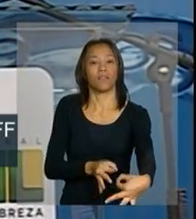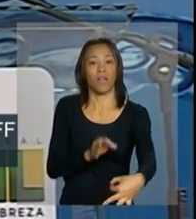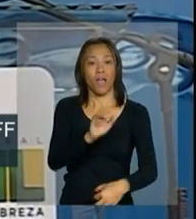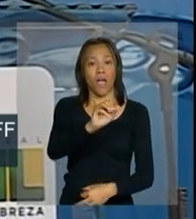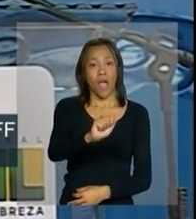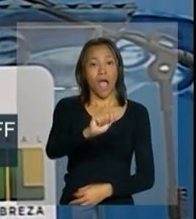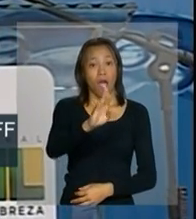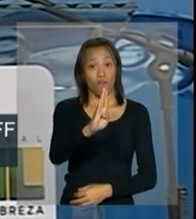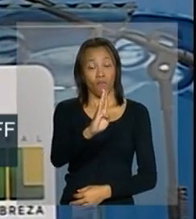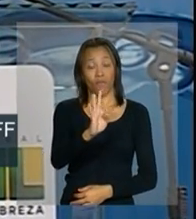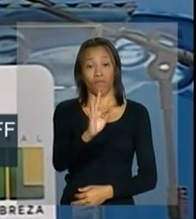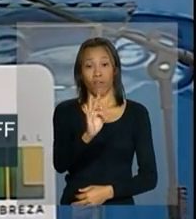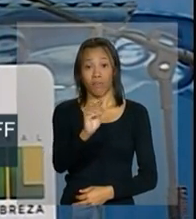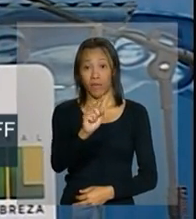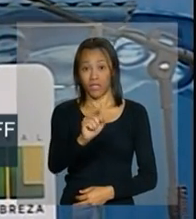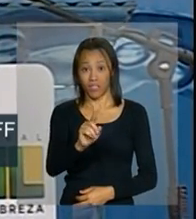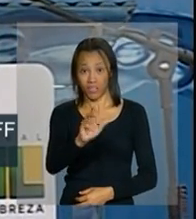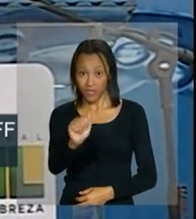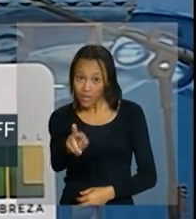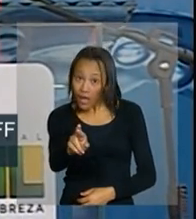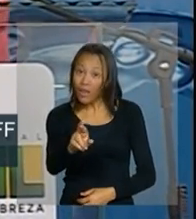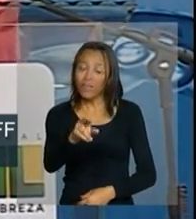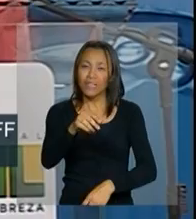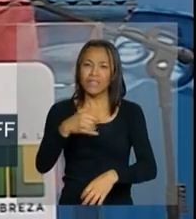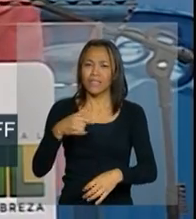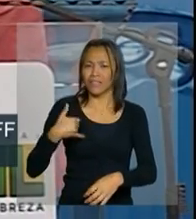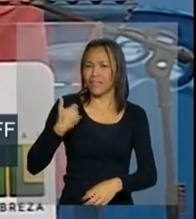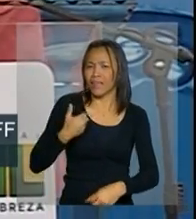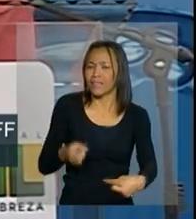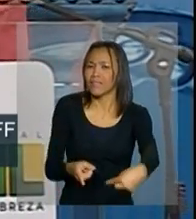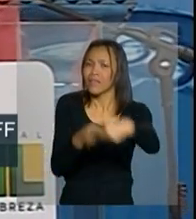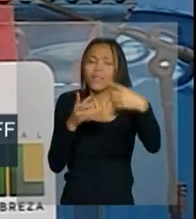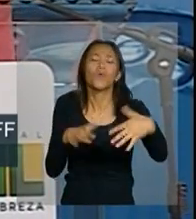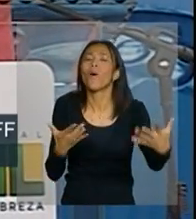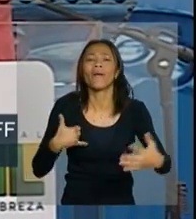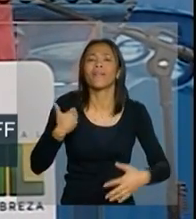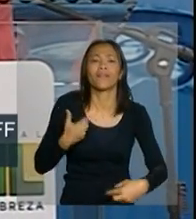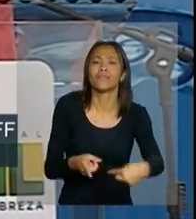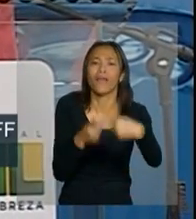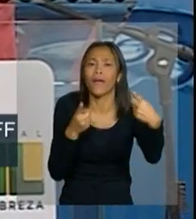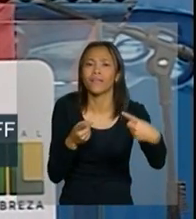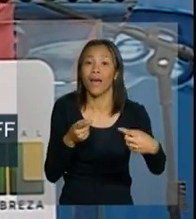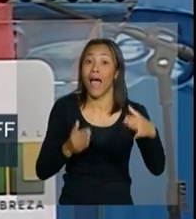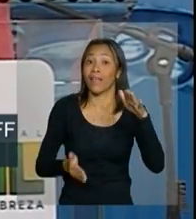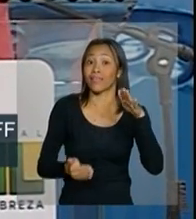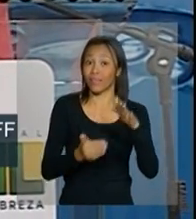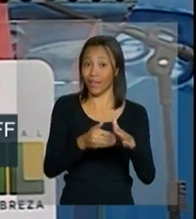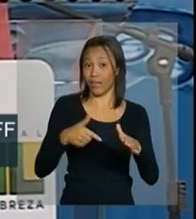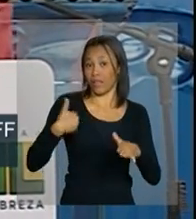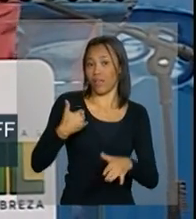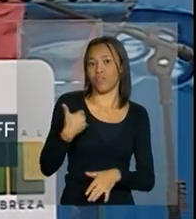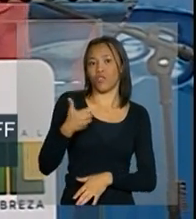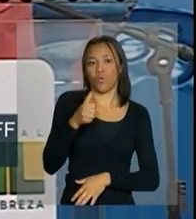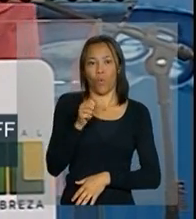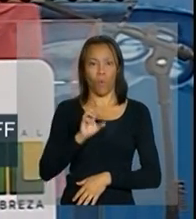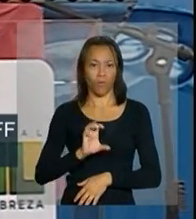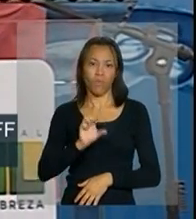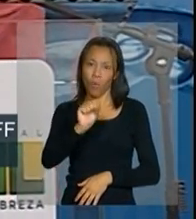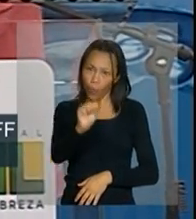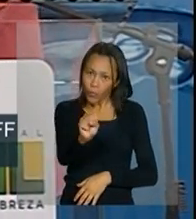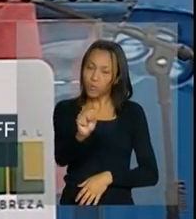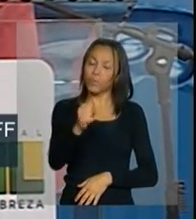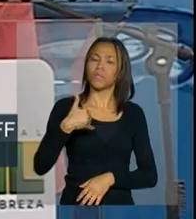Alfabetizar as crianças na idade certa. E qual é a idade certa? É até 8 anos. Até